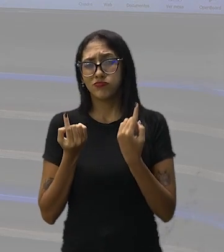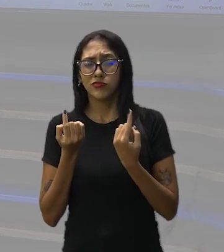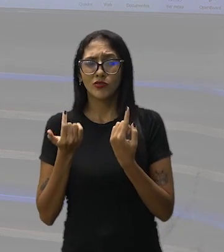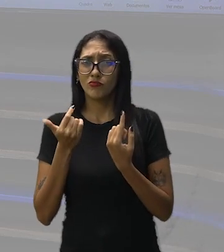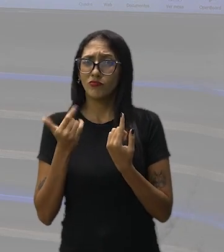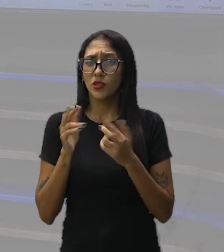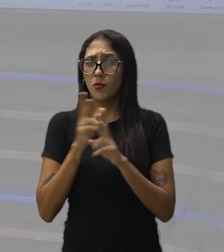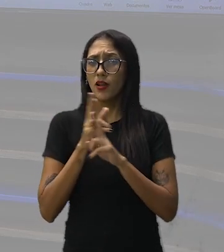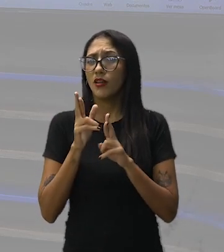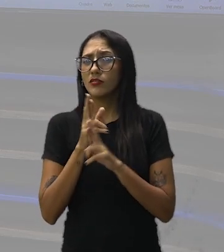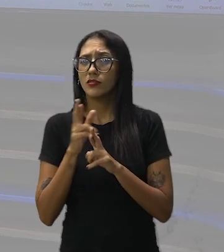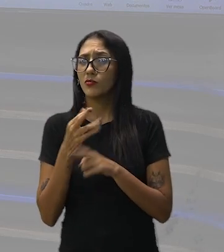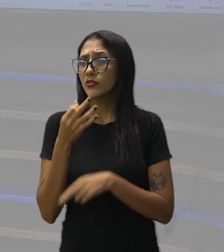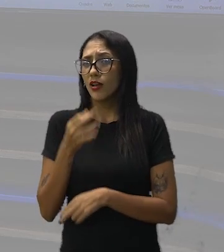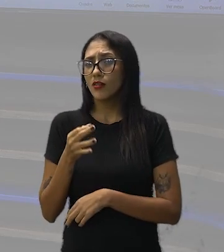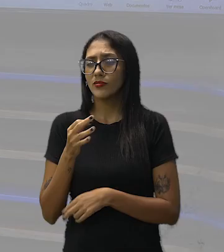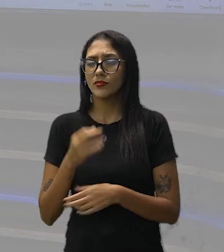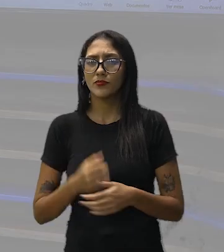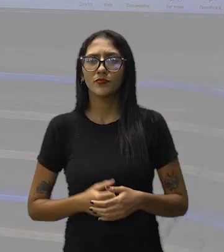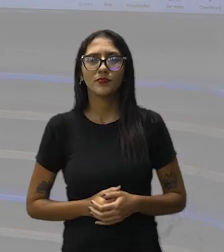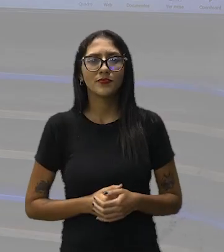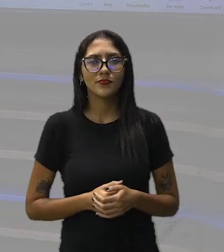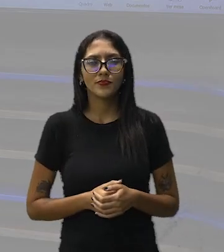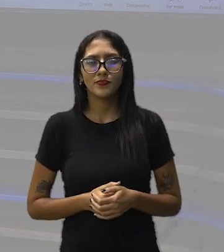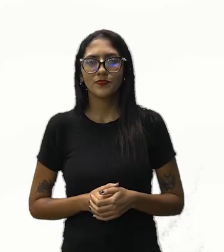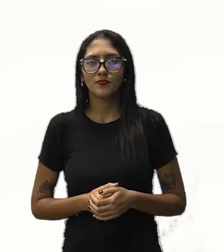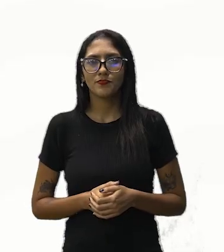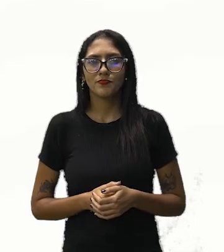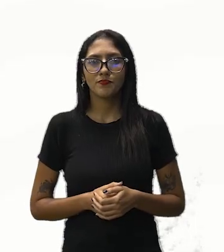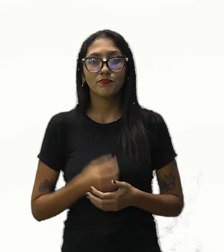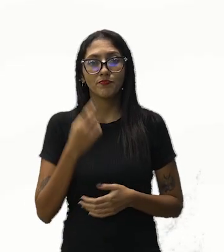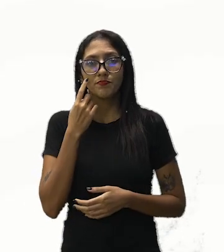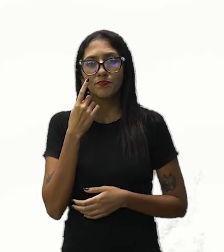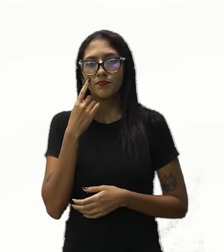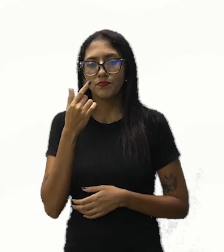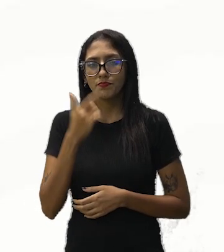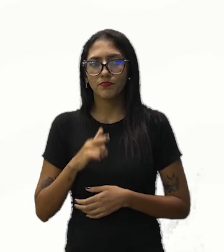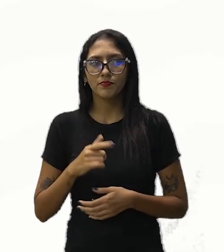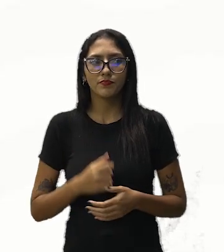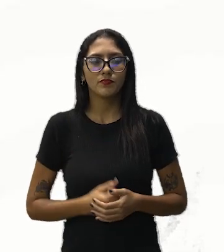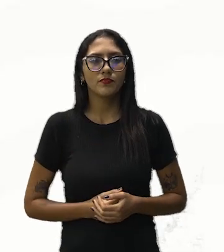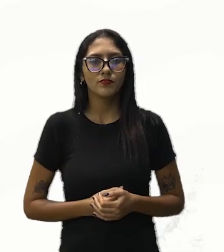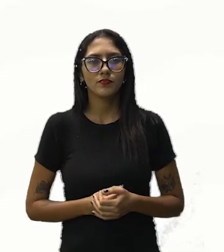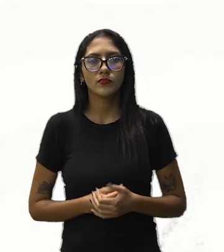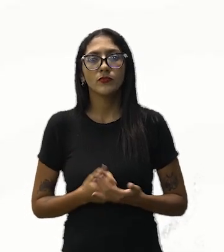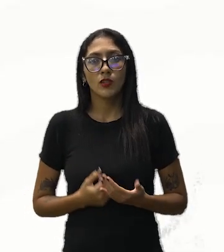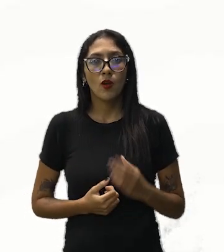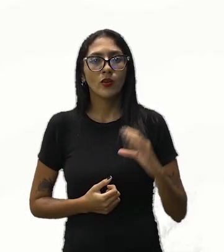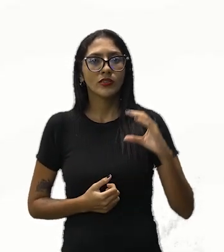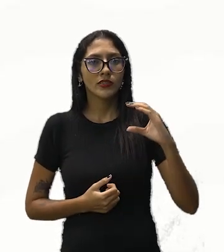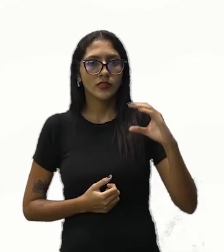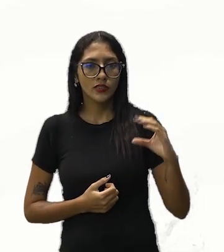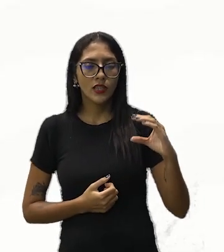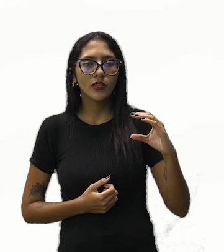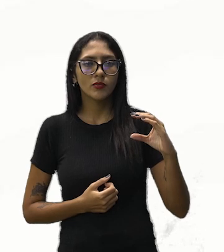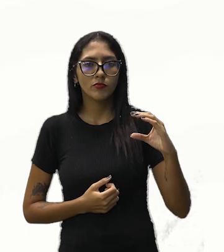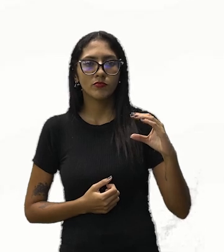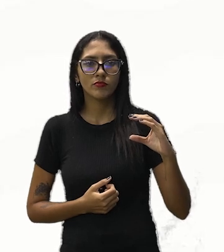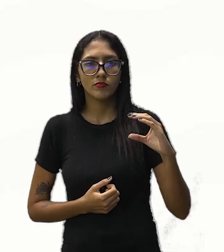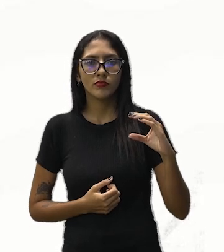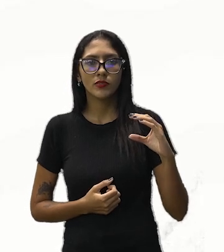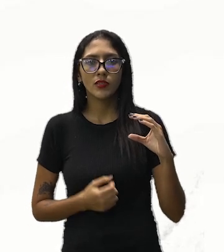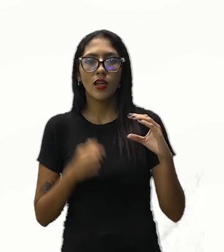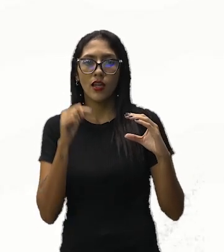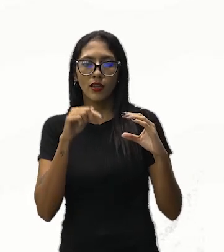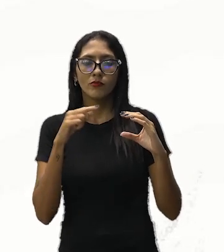de uma coisa com a outra, tá bom? Então, vamos voltar aqui para a tela. Então, a letra C é justamente